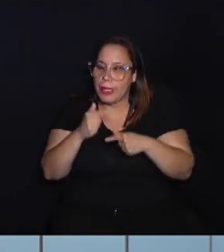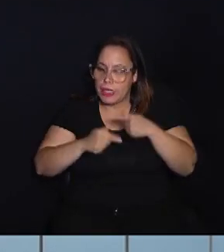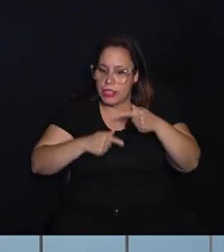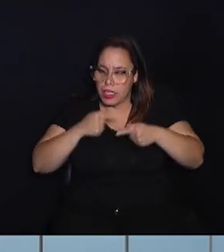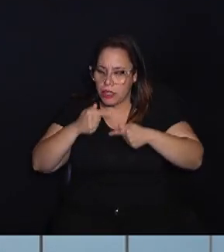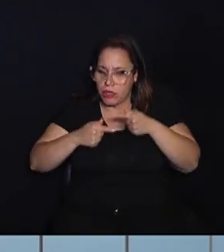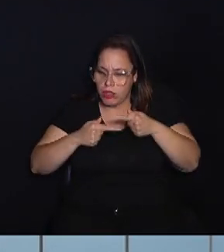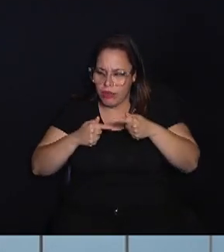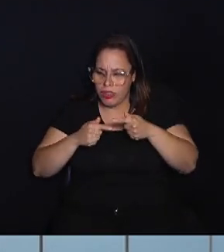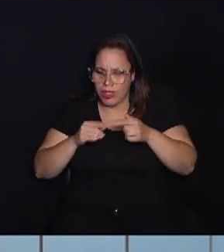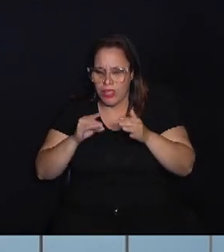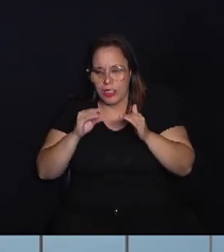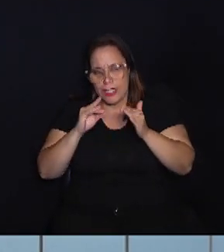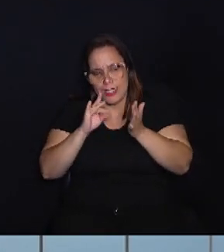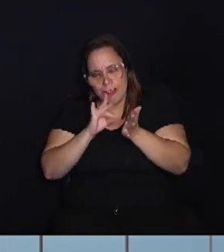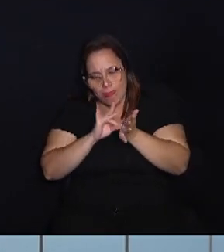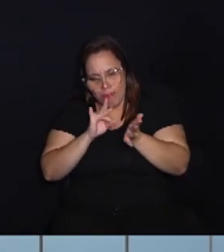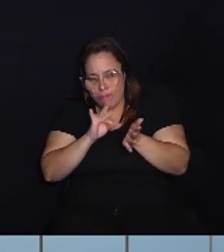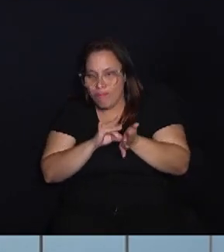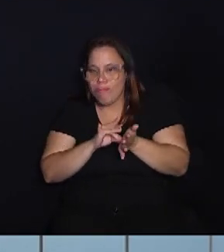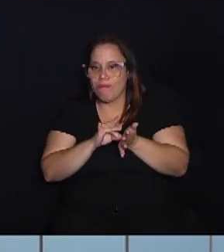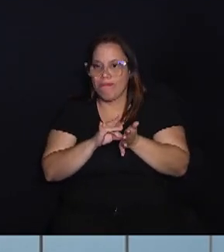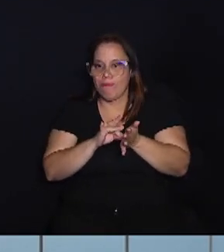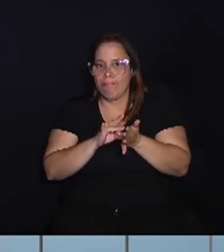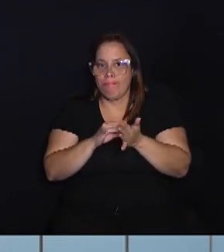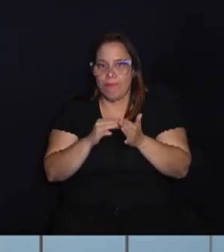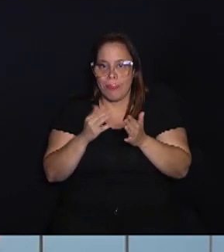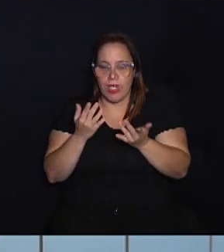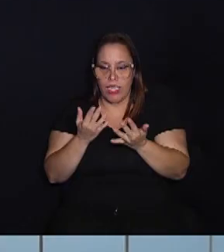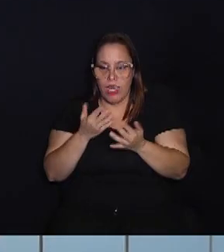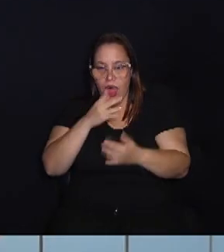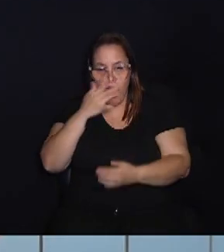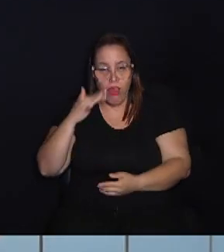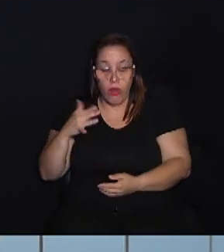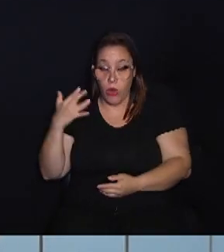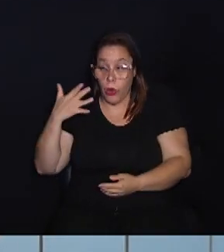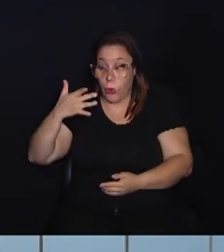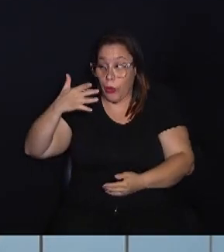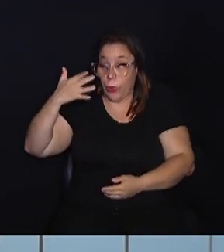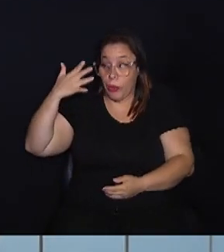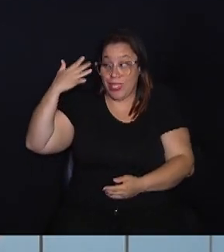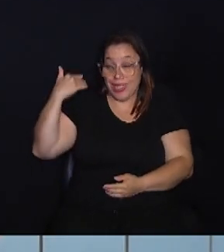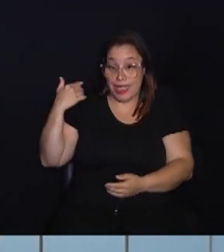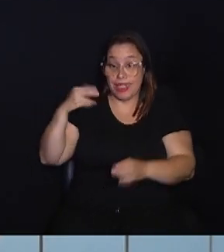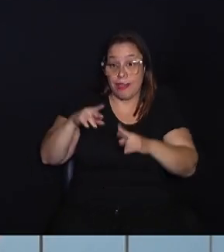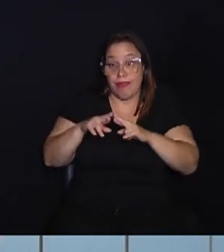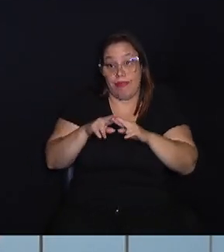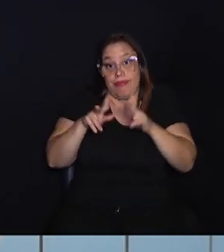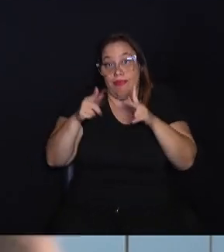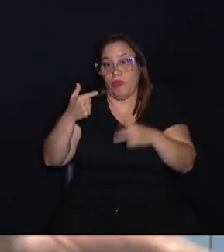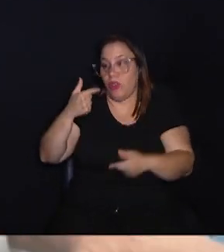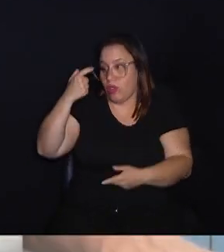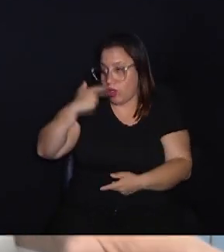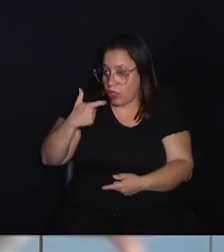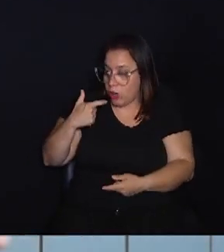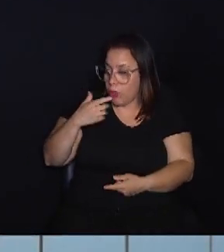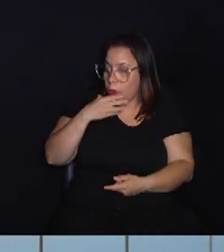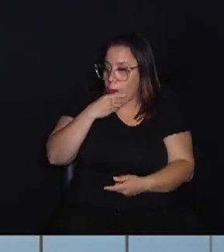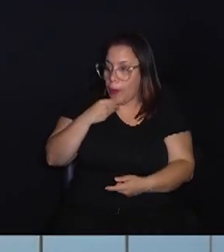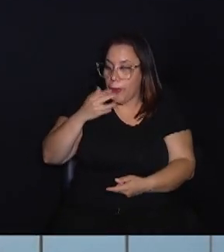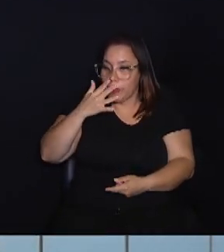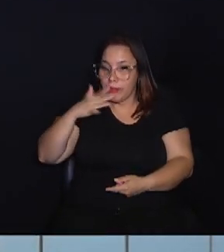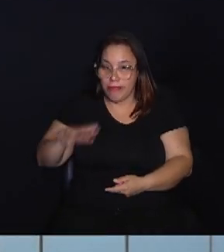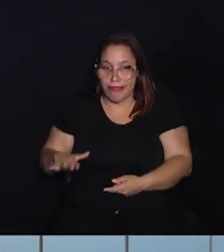e realmente a infância do passado era diferente. Eu fui daquele garoto, quando